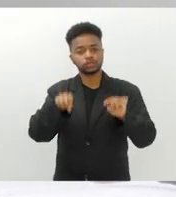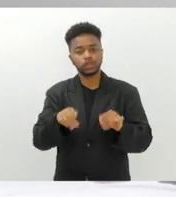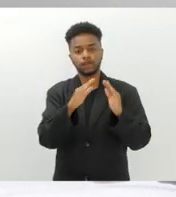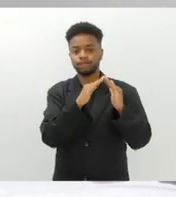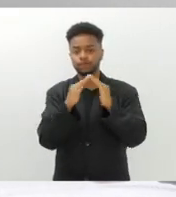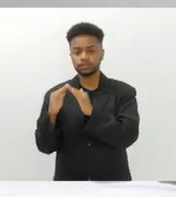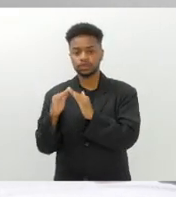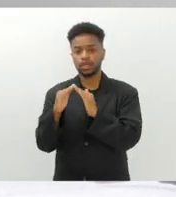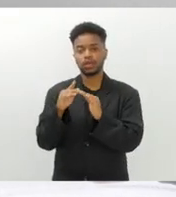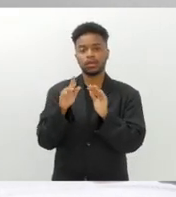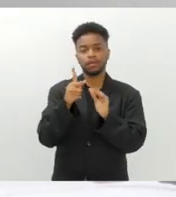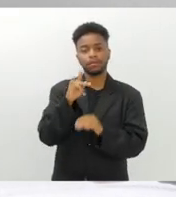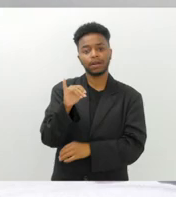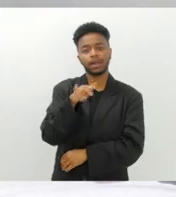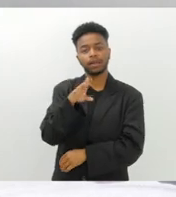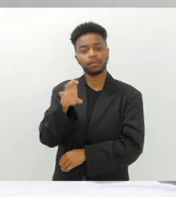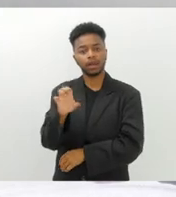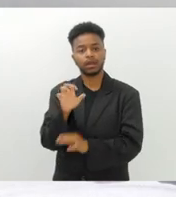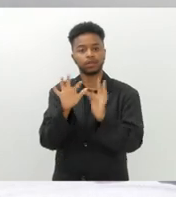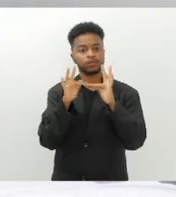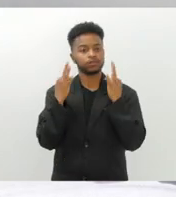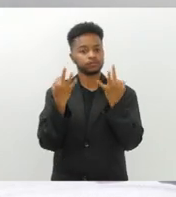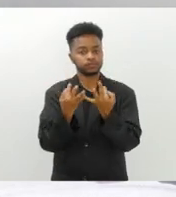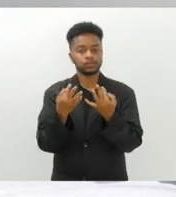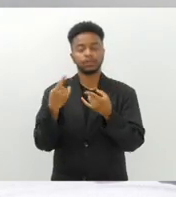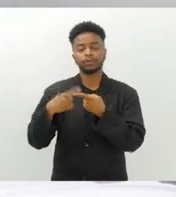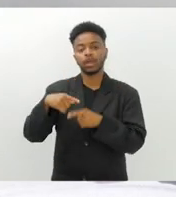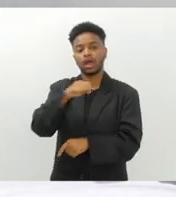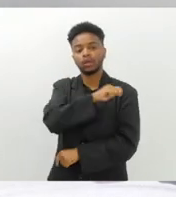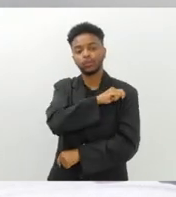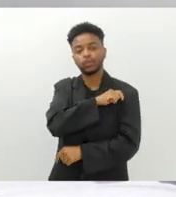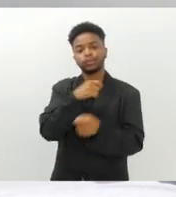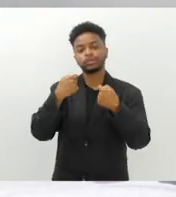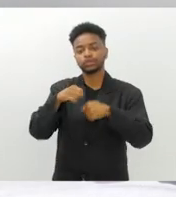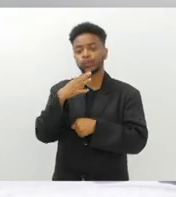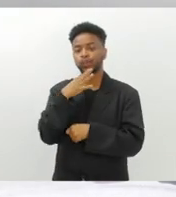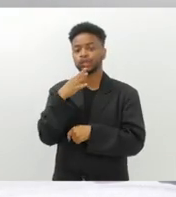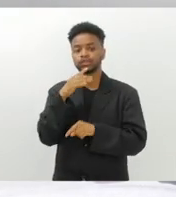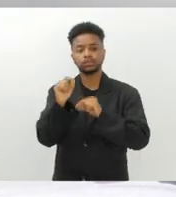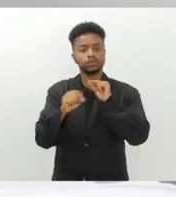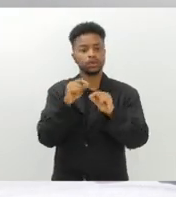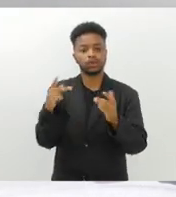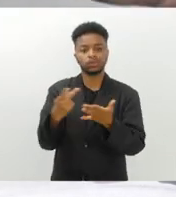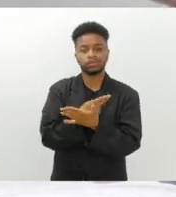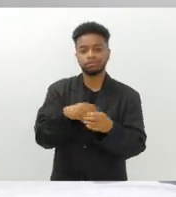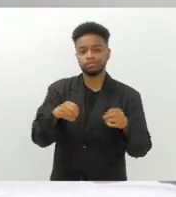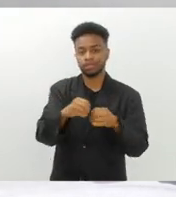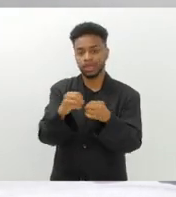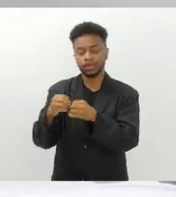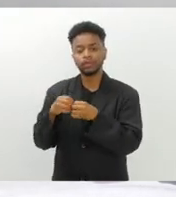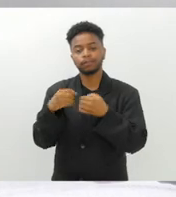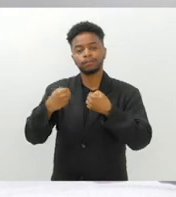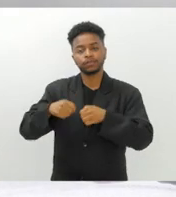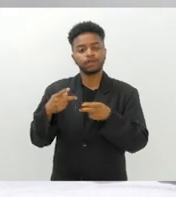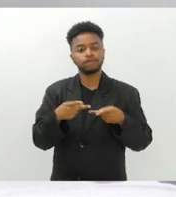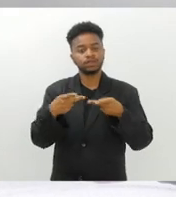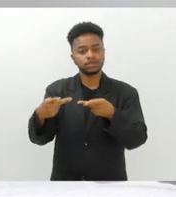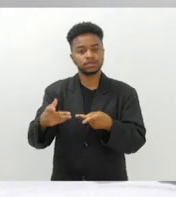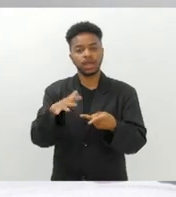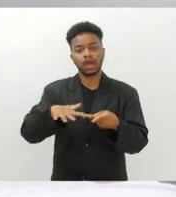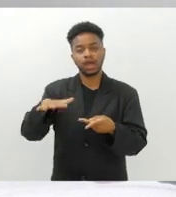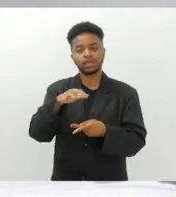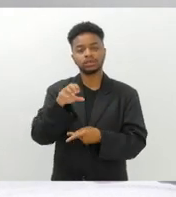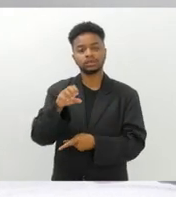os pais e mães. Os alunos têm que conhecer o que está em volta, têm que visitar um aterro sanitário, uma estação de tratamento